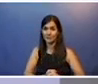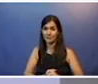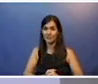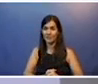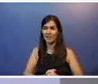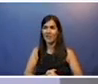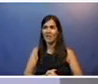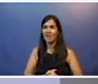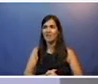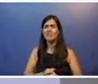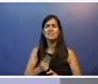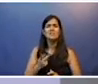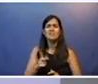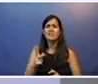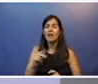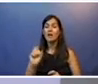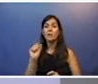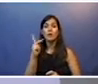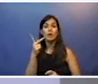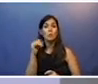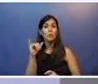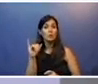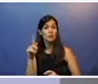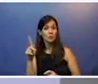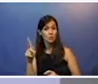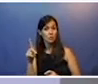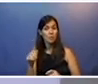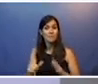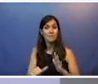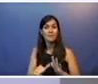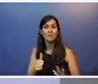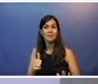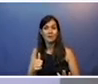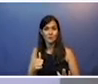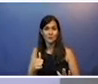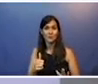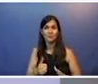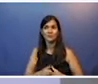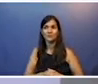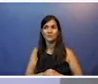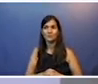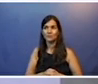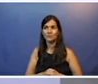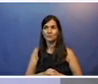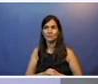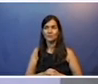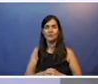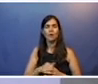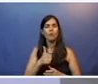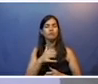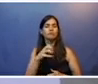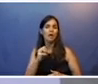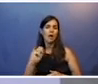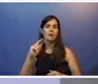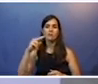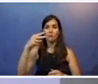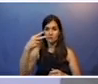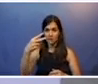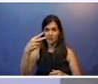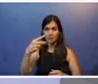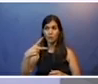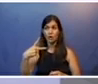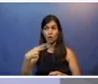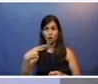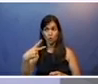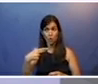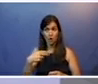Sempre colocando a hipotenusa primeiro, aqui do lado esquerdo, ó, elevado ao quadrado. 10 elevado ao quadrado é igual